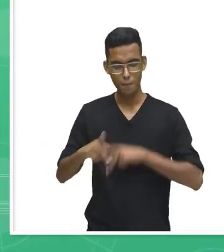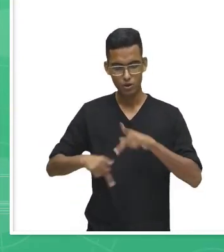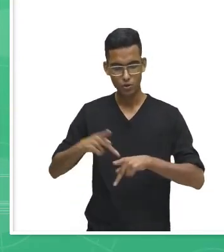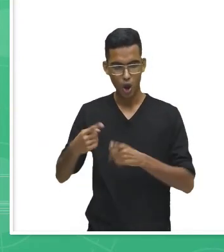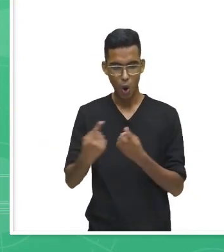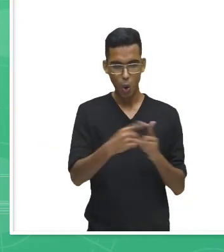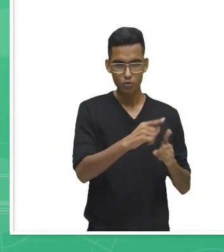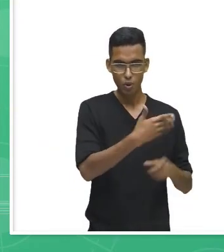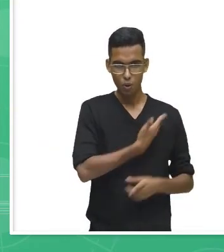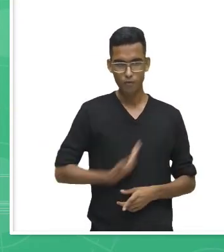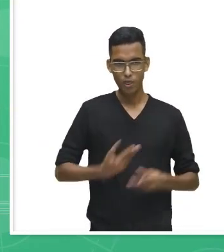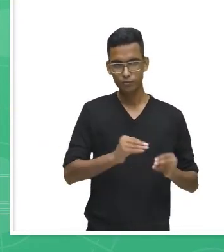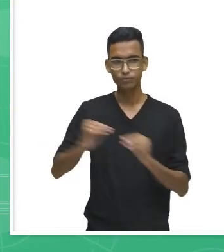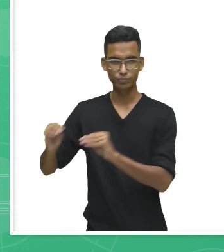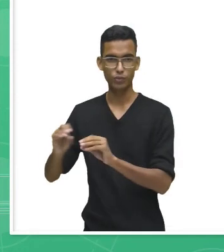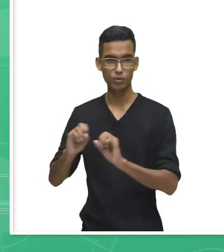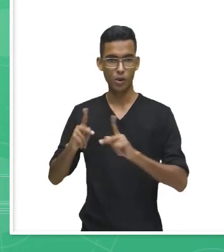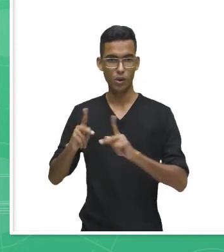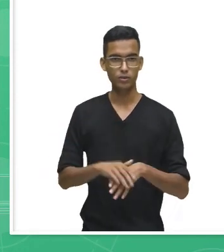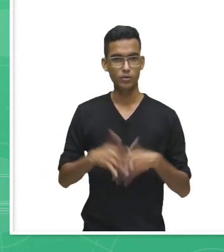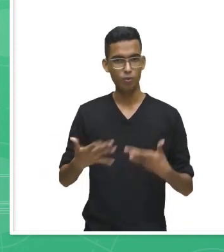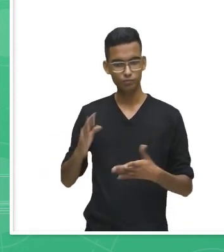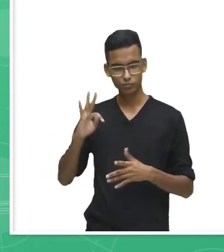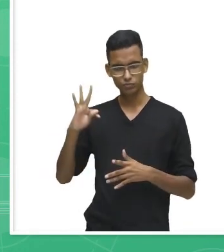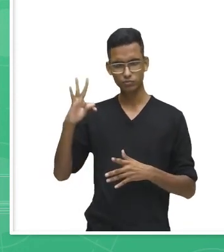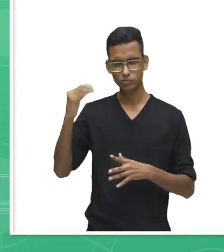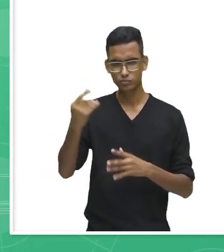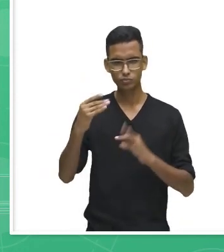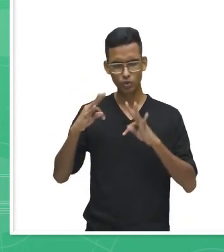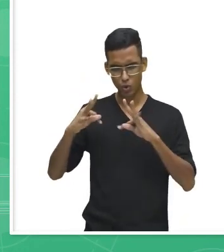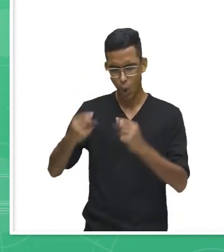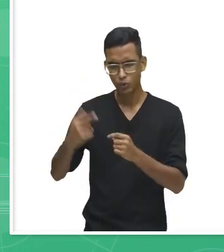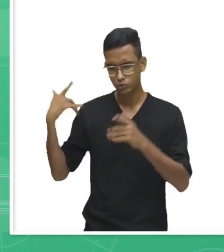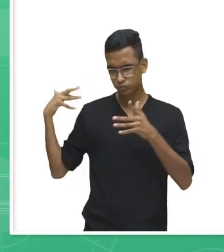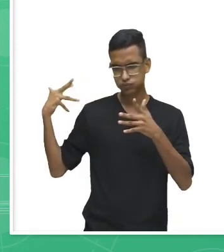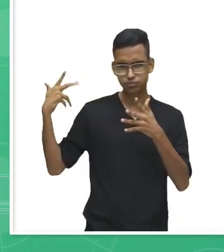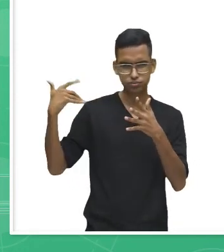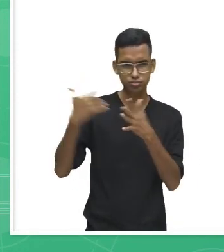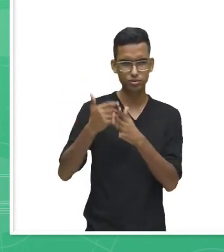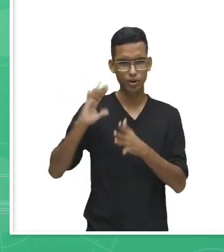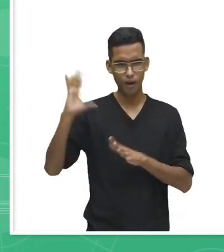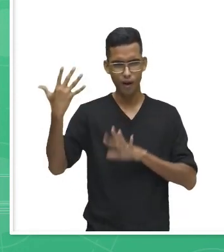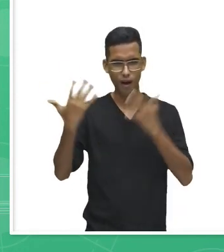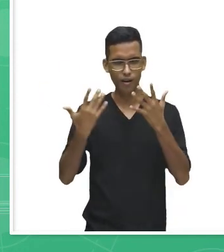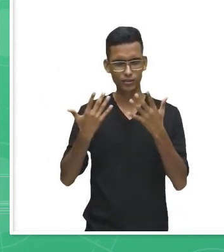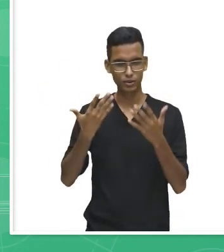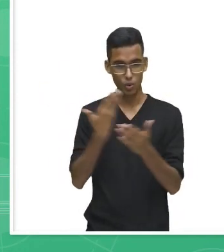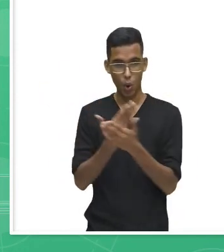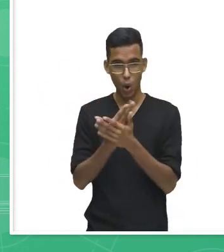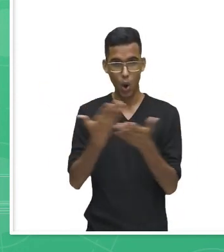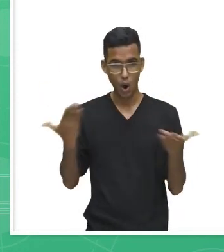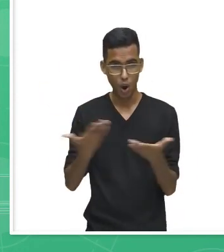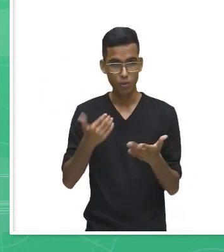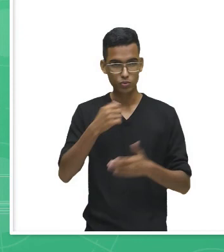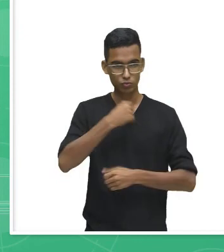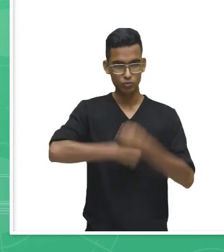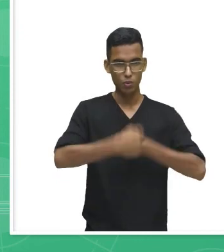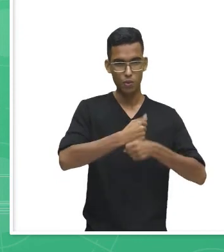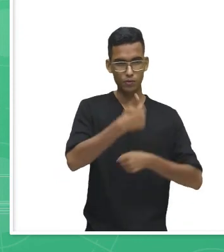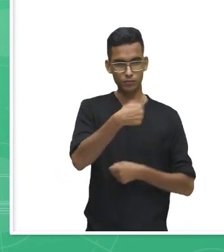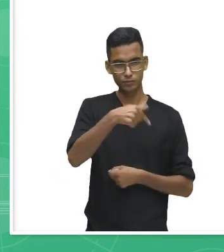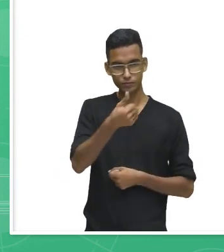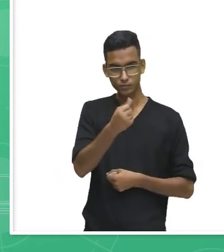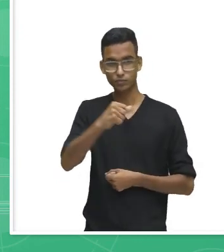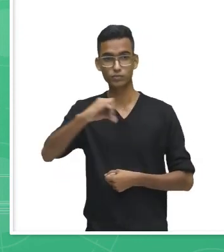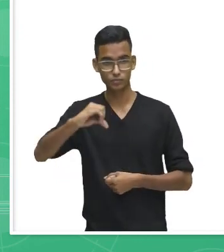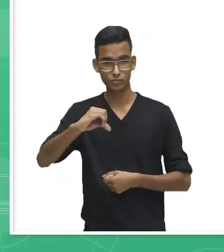em 1789, olha só, ano que marca inclusive a passagem da Idade Moderna para a Idade Contemporânea, o ano da queda